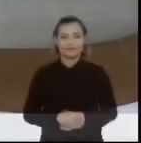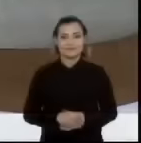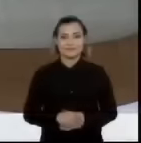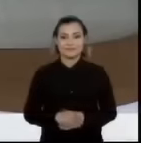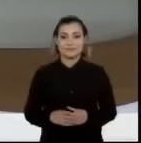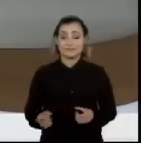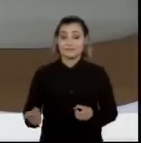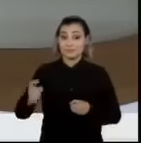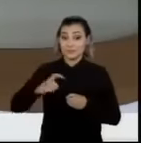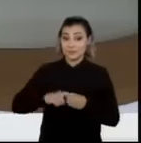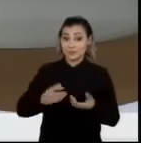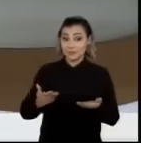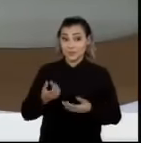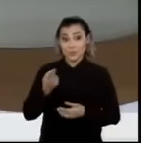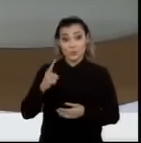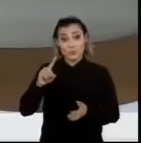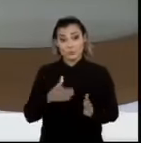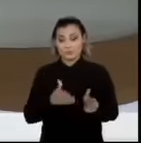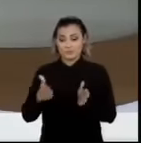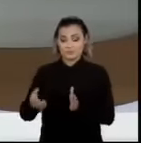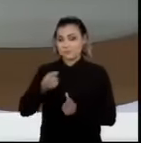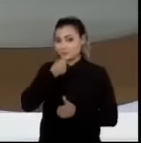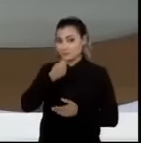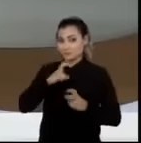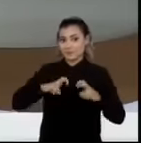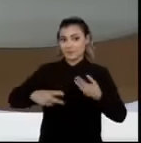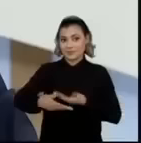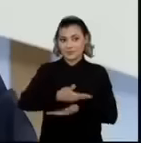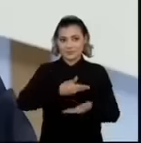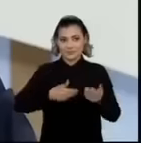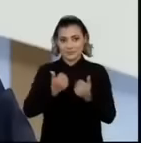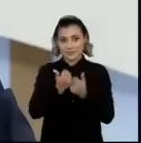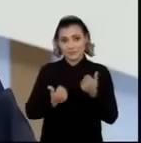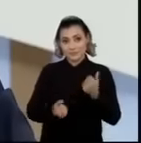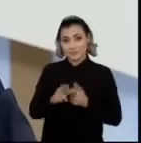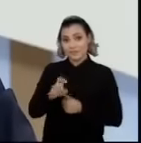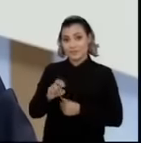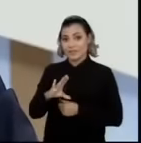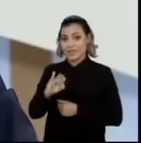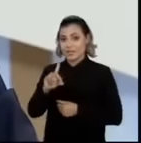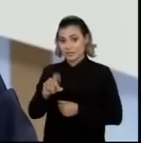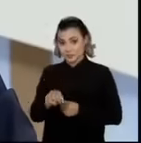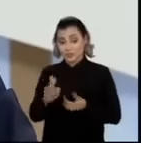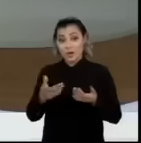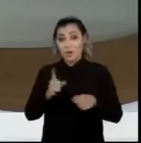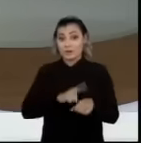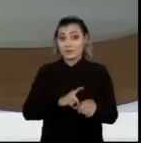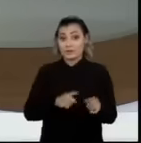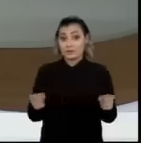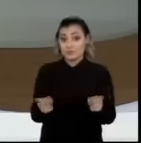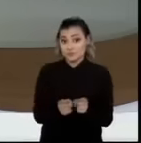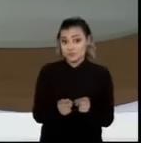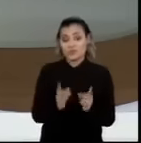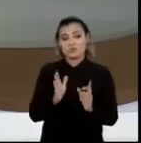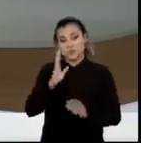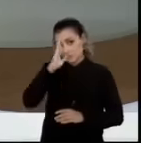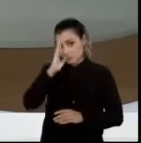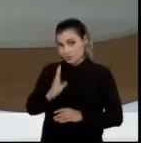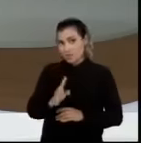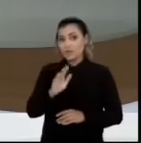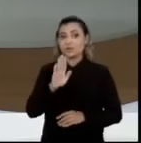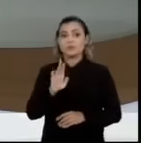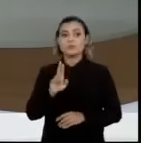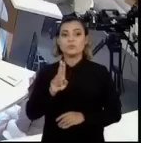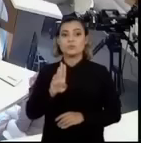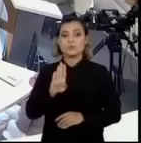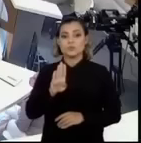Nós estamos de volta com o último bloco do Roda Viva com o ministro Ricardo Salles. O nosso tempo agora é um pouquinho mais curto, eu volto direto com o Bruno. Bruno,